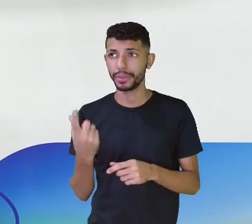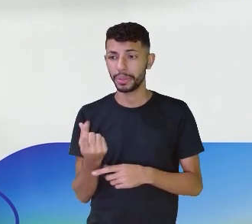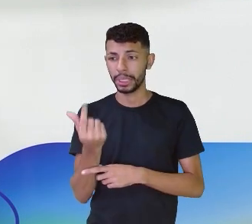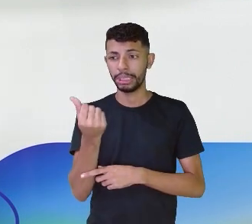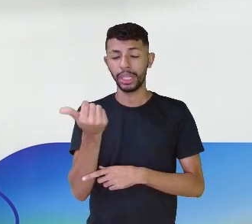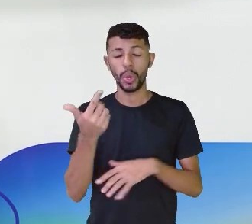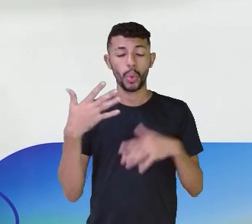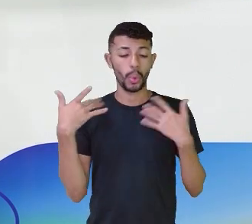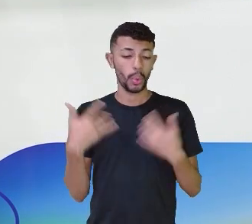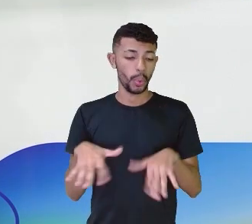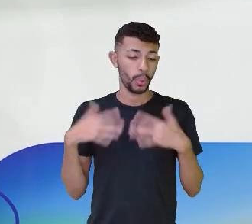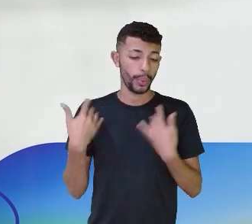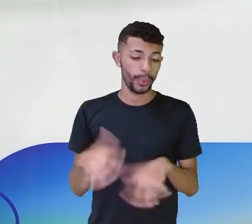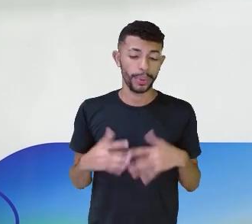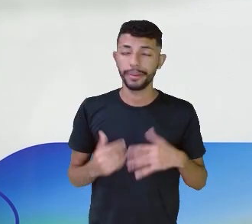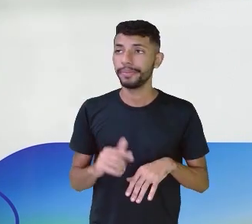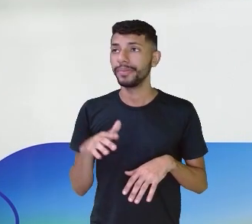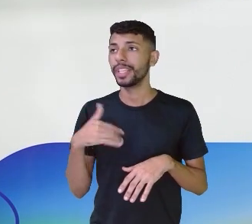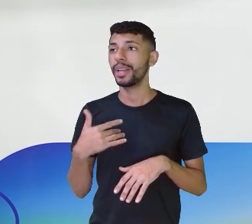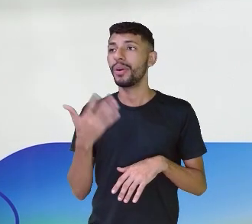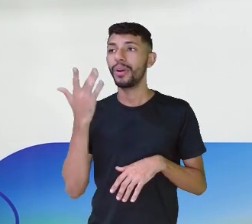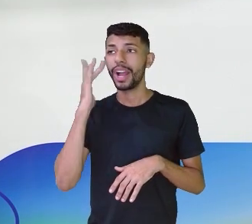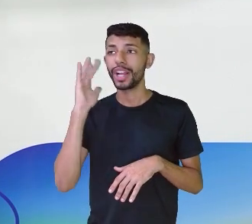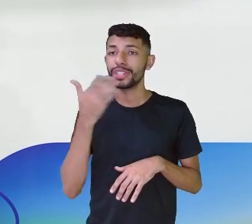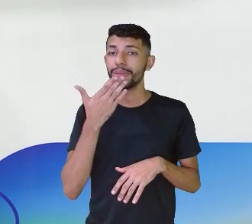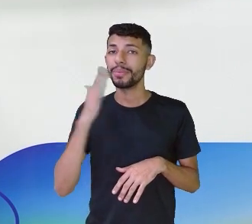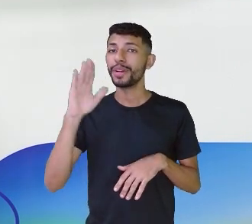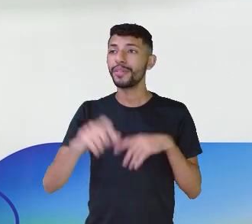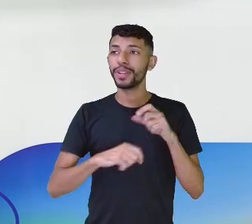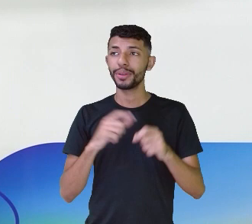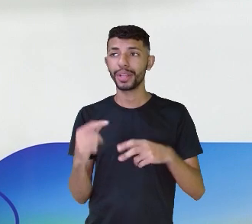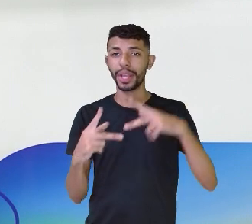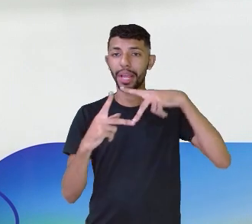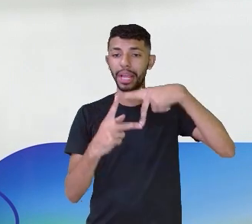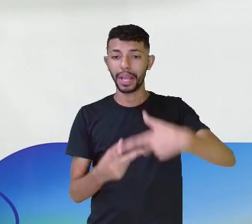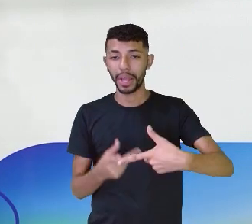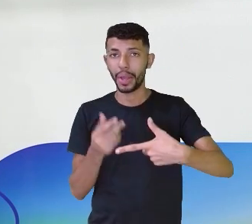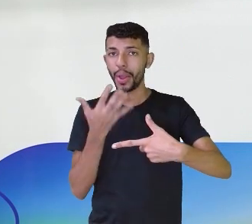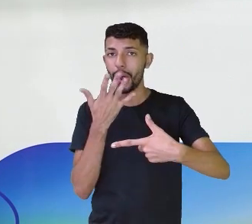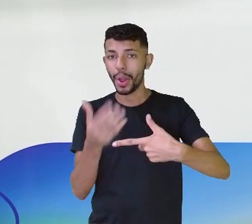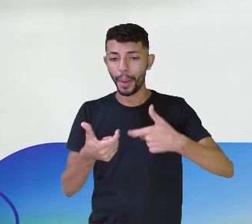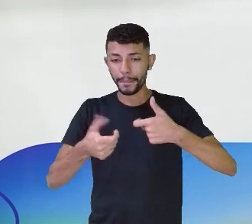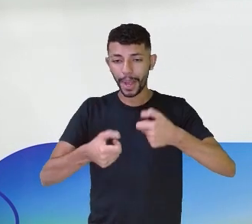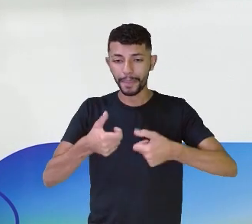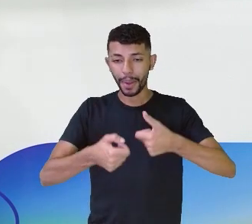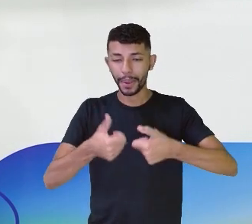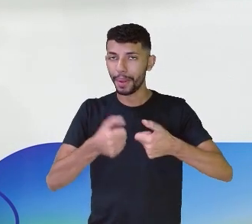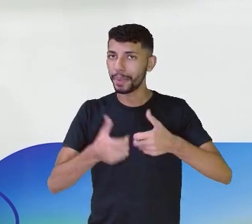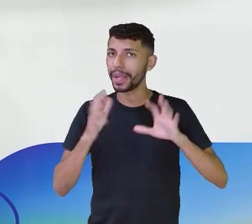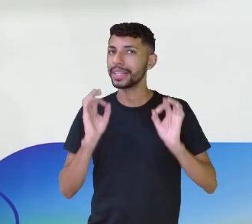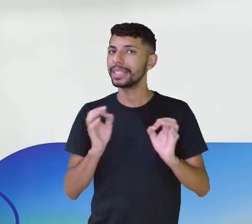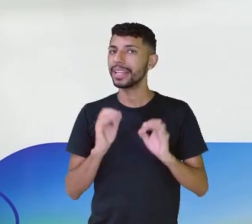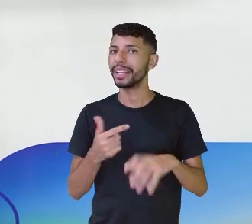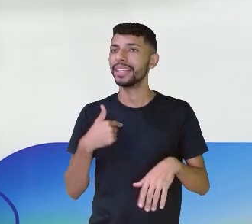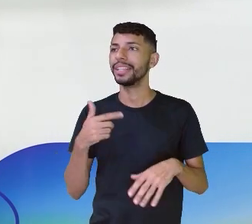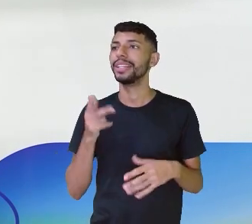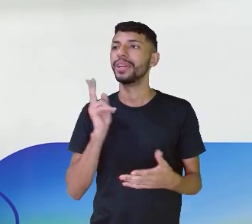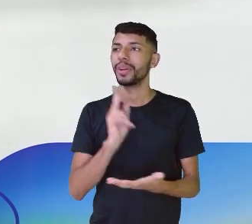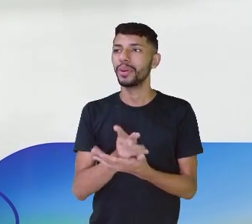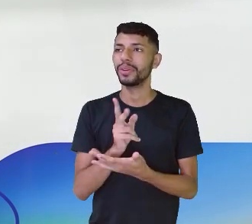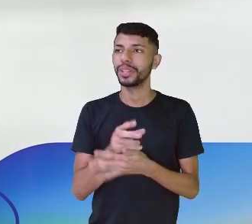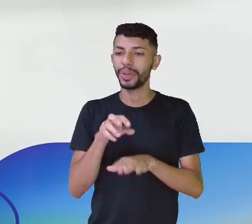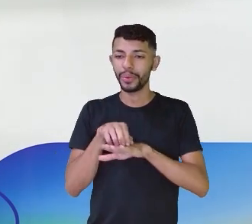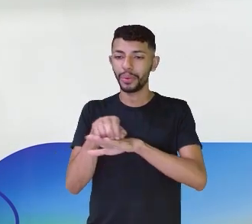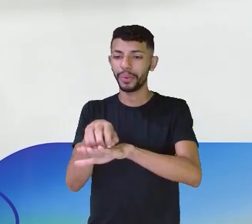atrativo, não. Eu acho que eu vou ficar no Poppit mesmo, que é mais baratinho. Eu continuo com o meu transporte